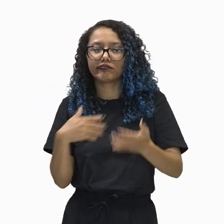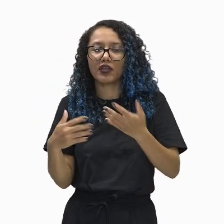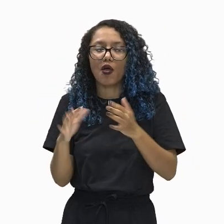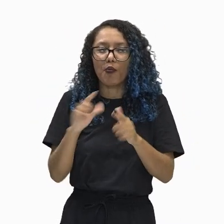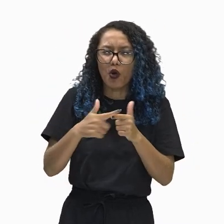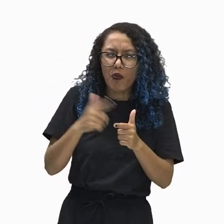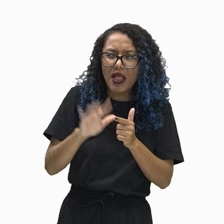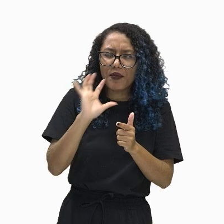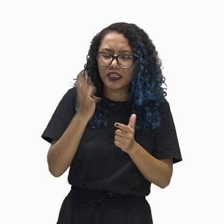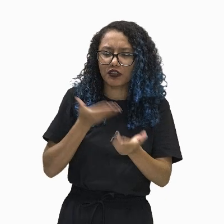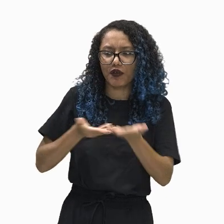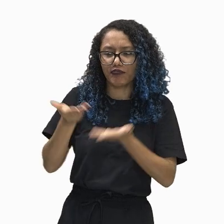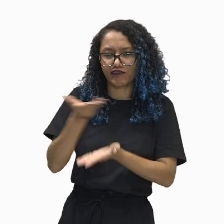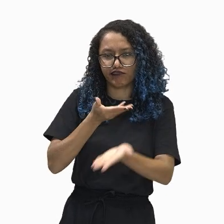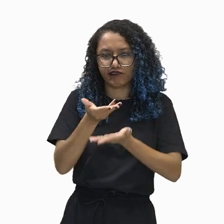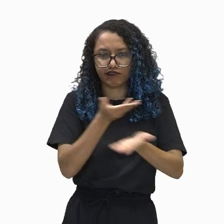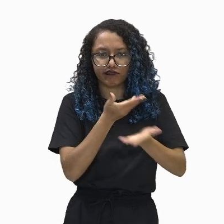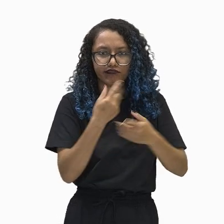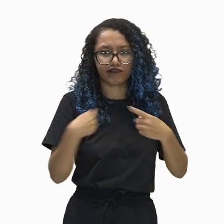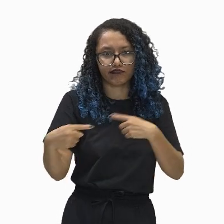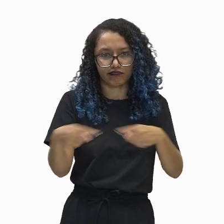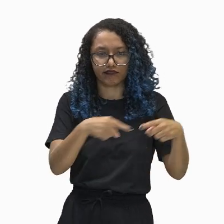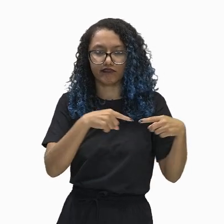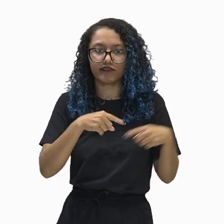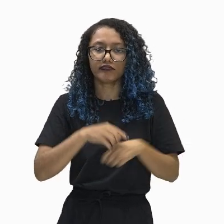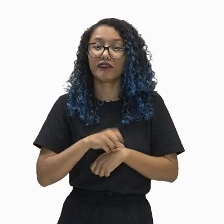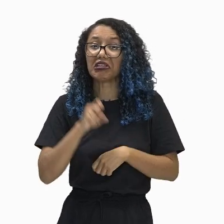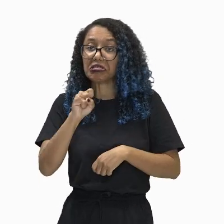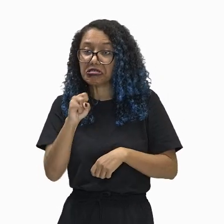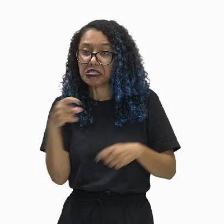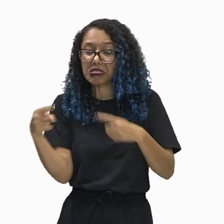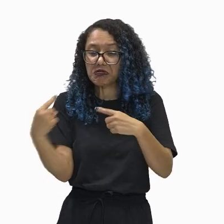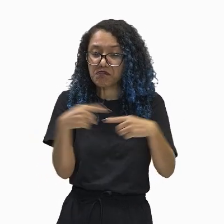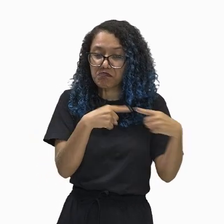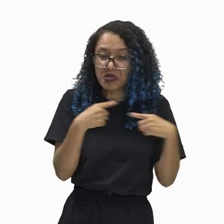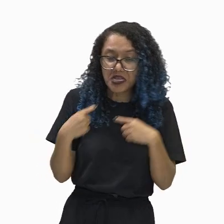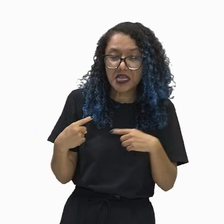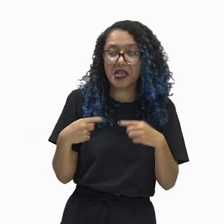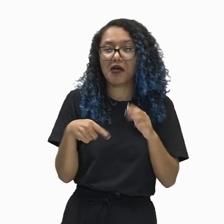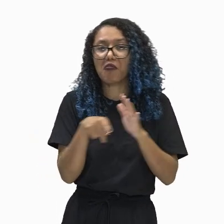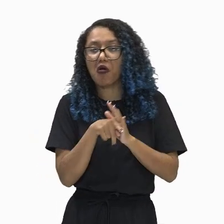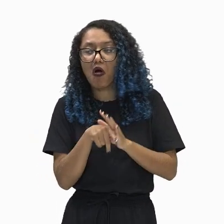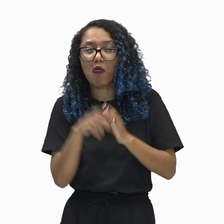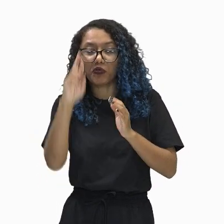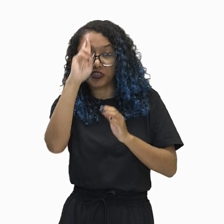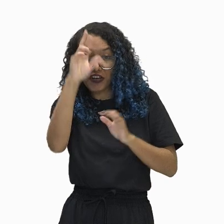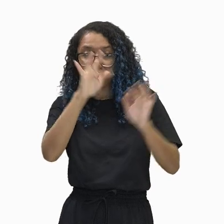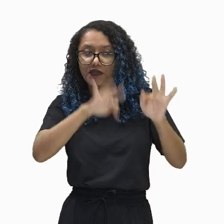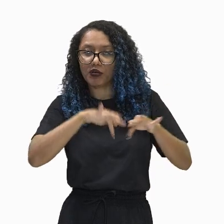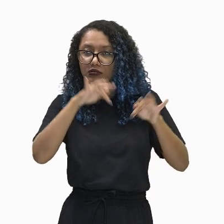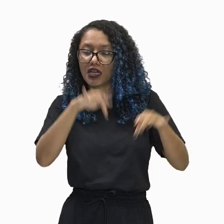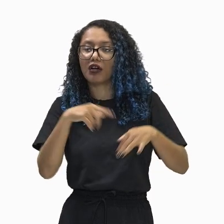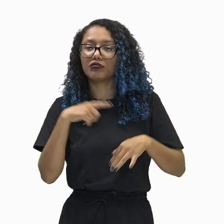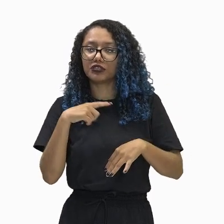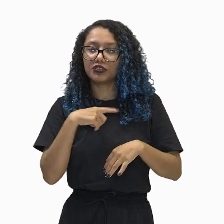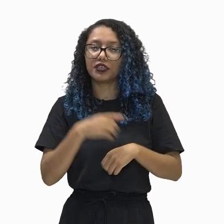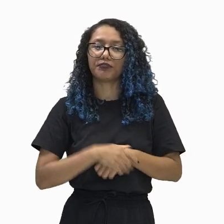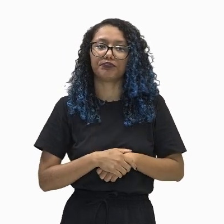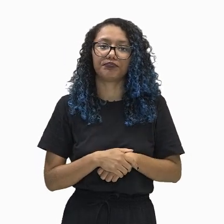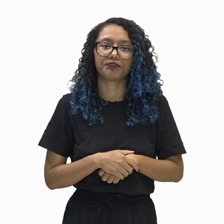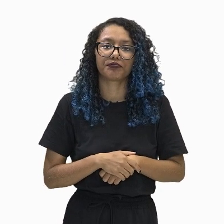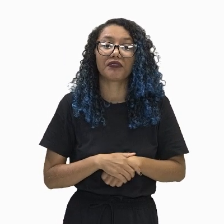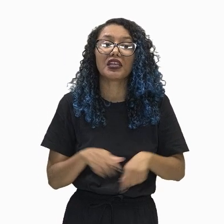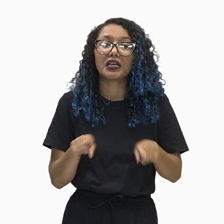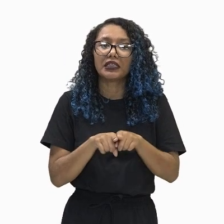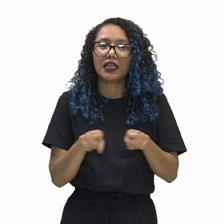senhores feudais. Então vocês estão notando que a igreja tinha grande influência, tanto no que diz respeito ao poderio terreno.